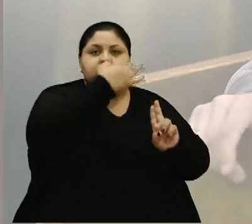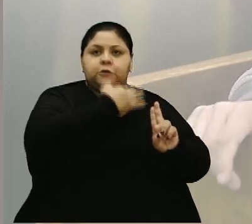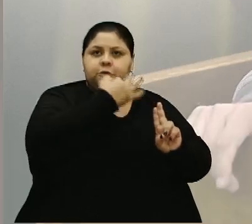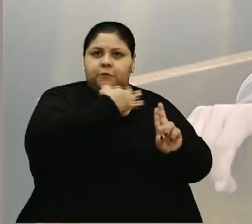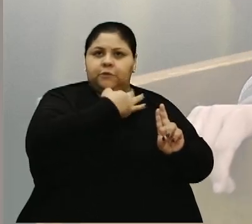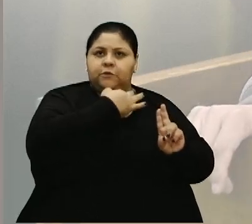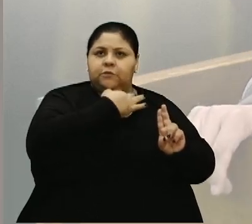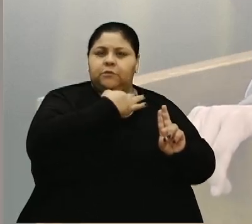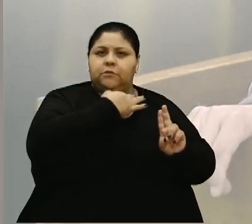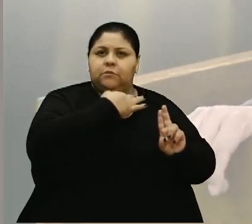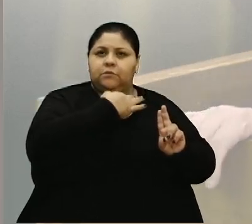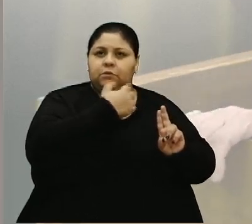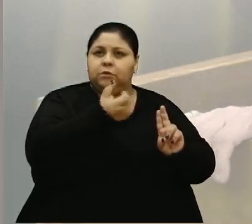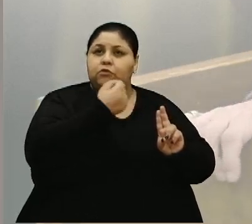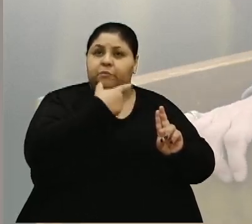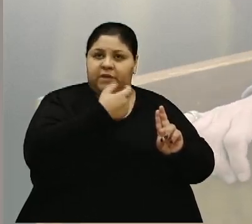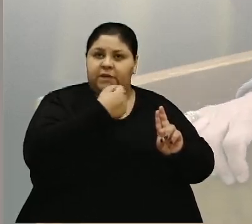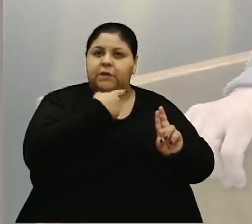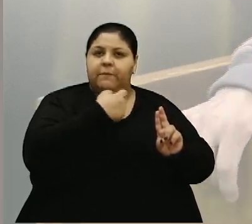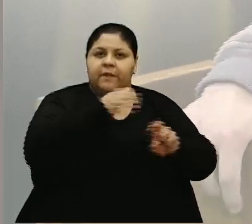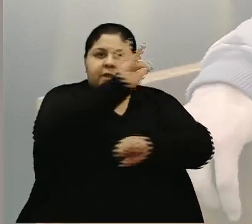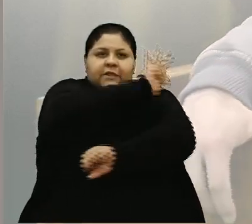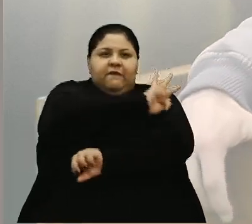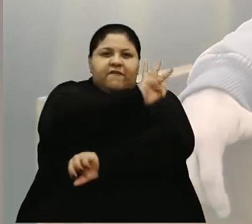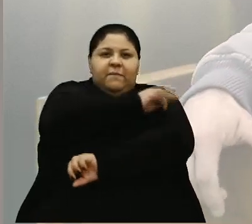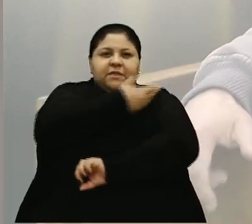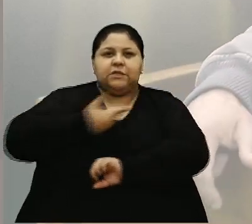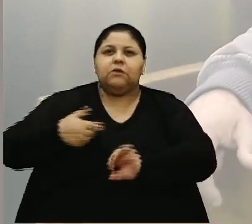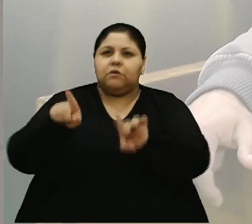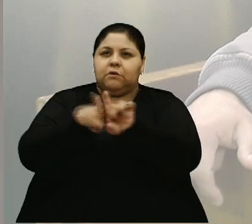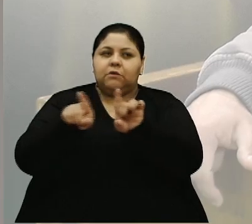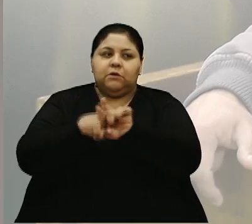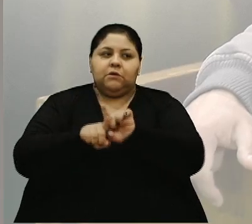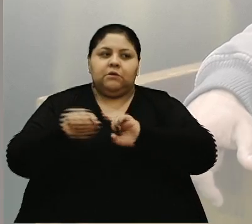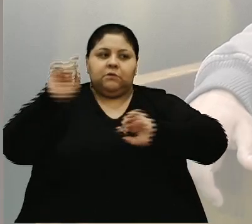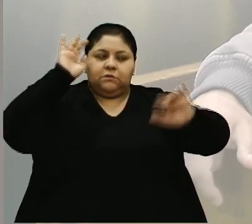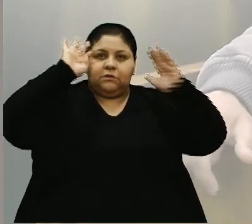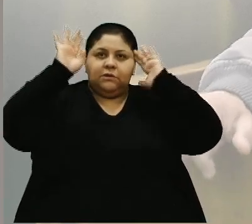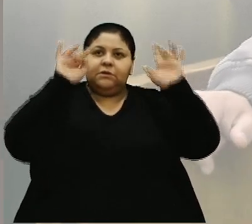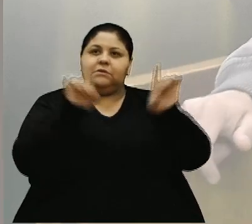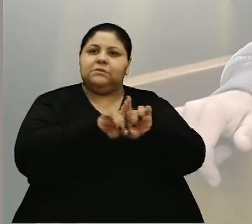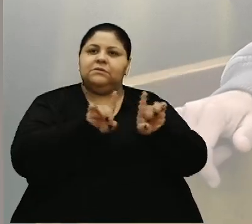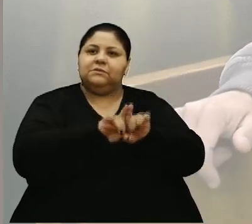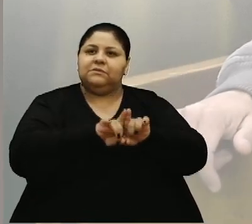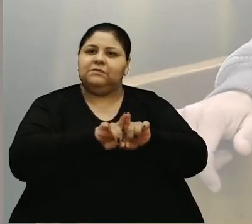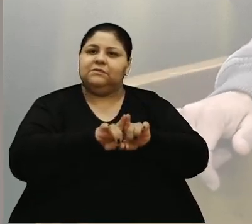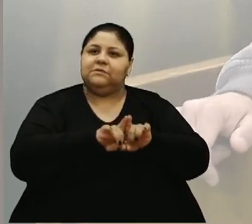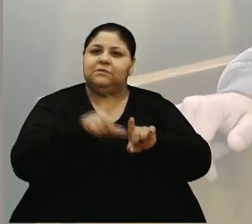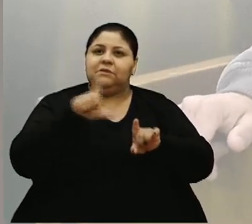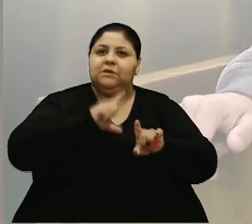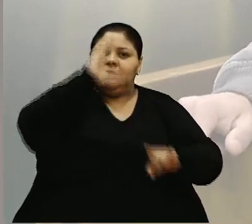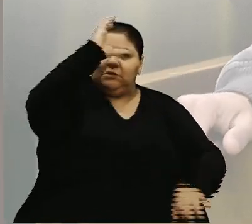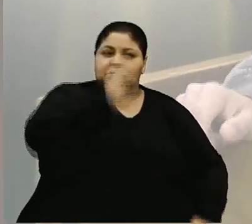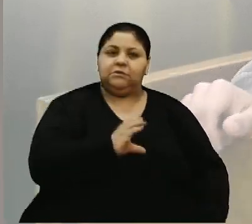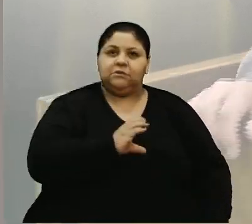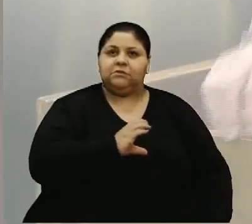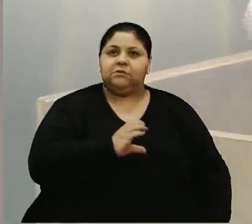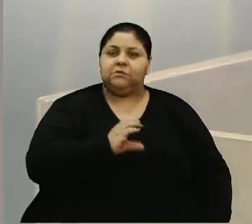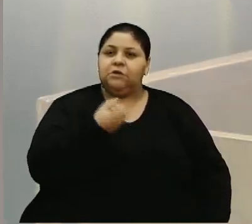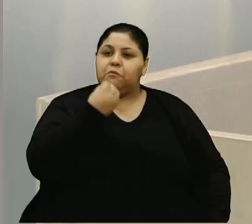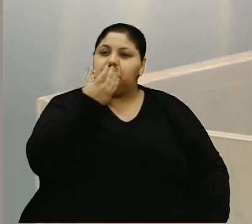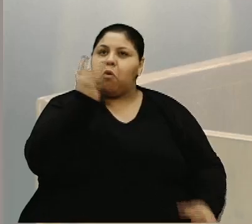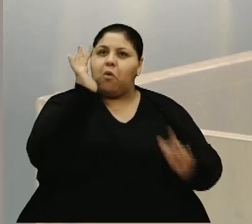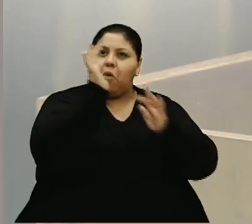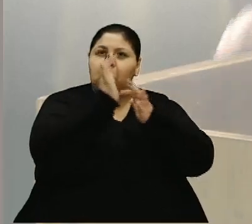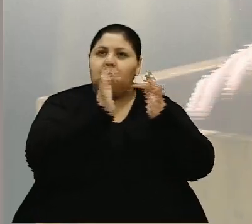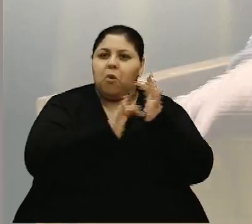Inclusive pego medicamentos no CES lá. Tu imagina, tem um cidadão lá em Bom Jesus, lá